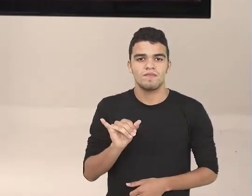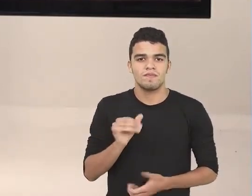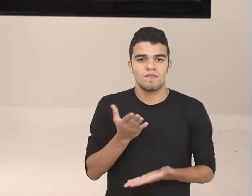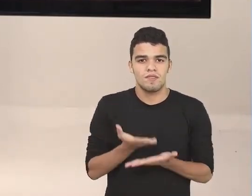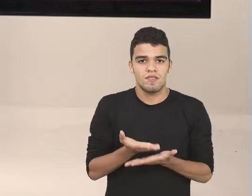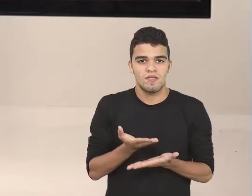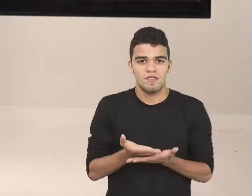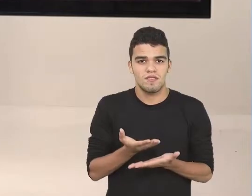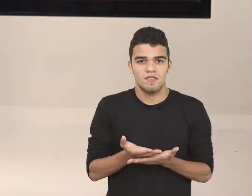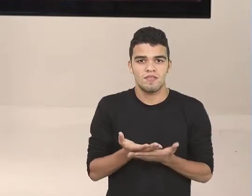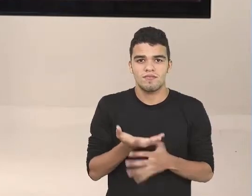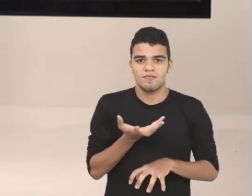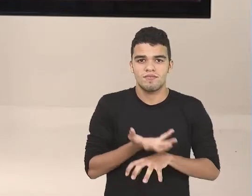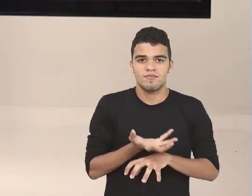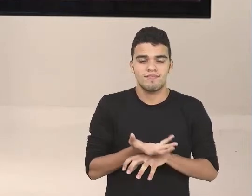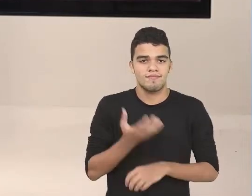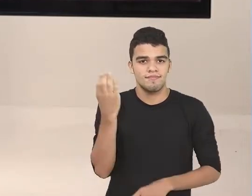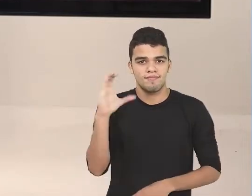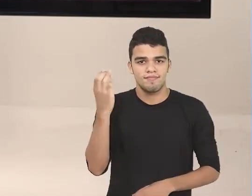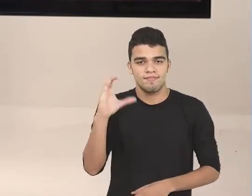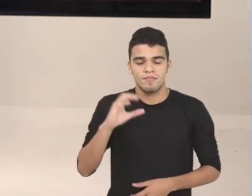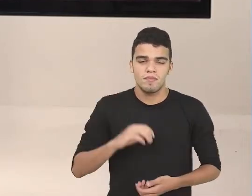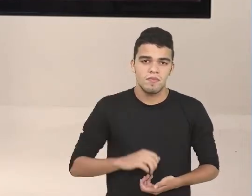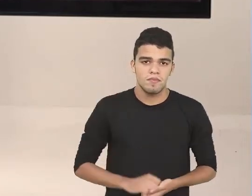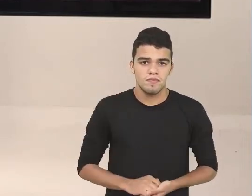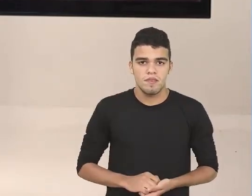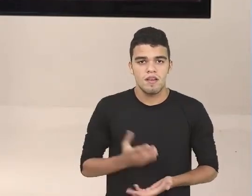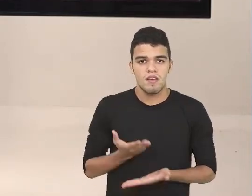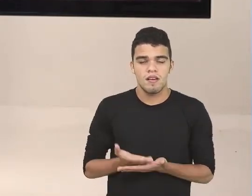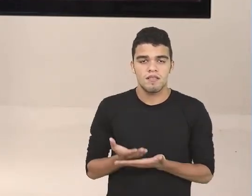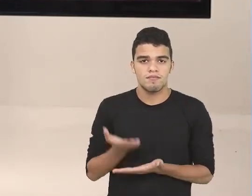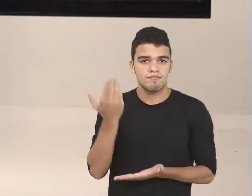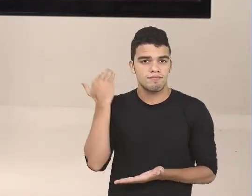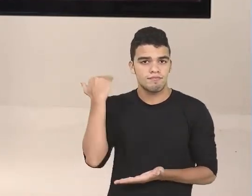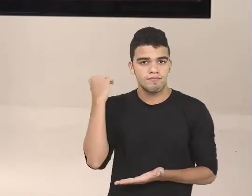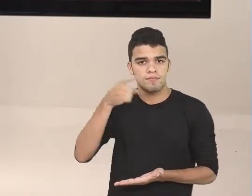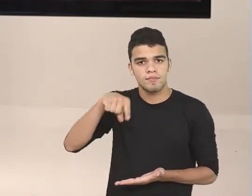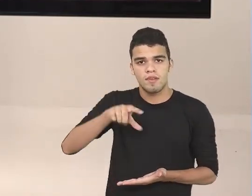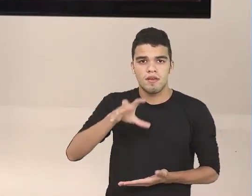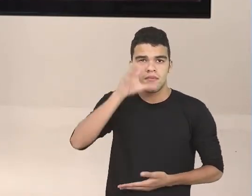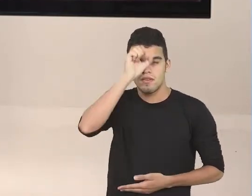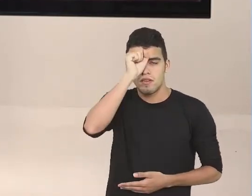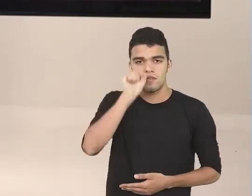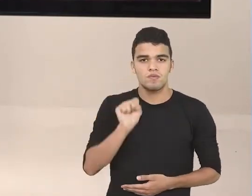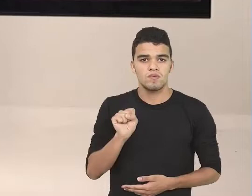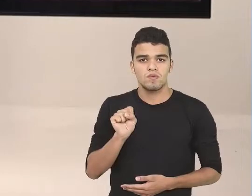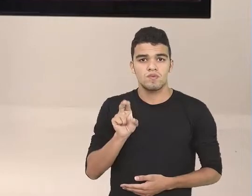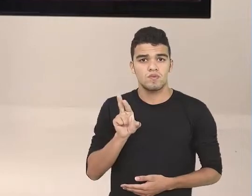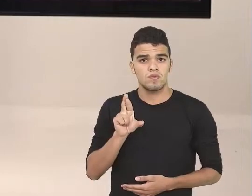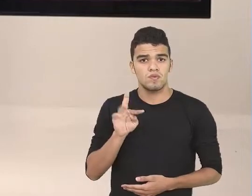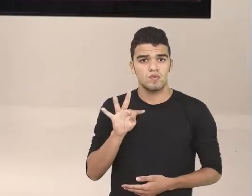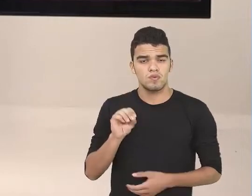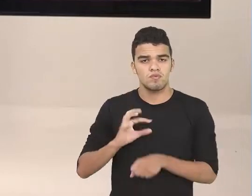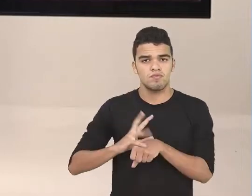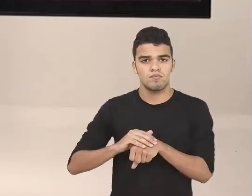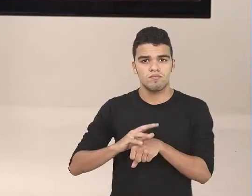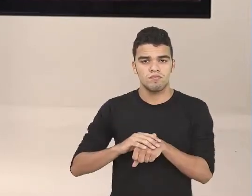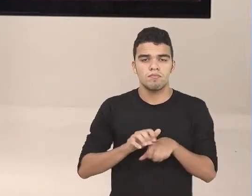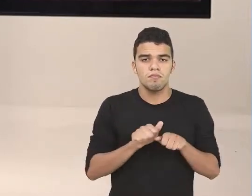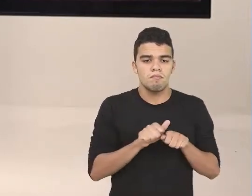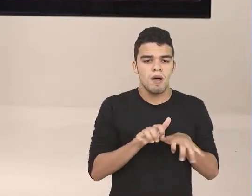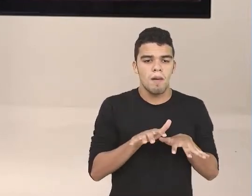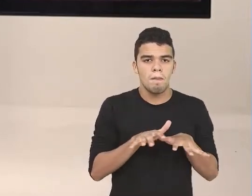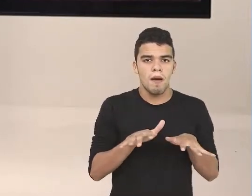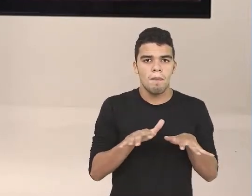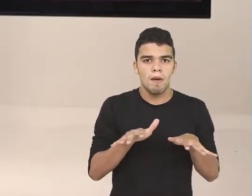Nas primeiras aulas, vocês aprenderam um pouco sobre o que seria um surto, o que seria uma epidemia, o que seria uma